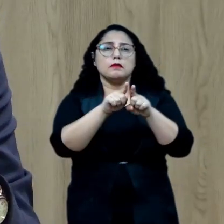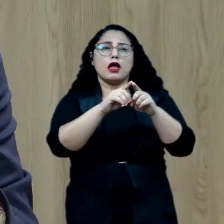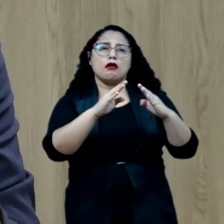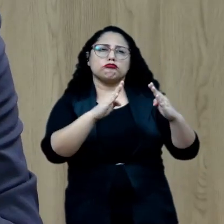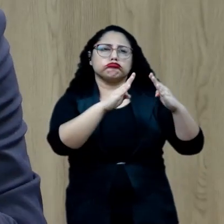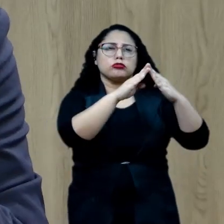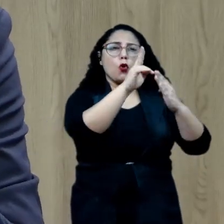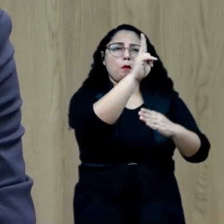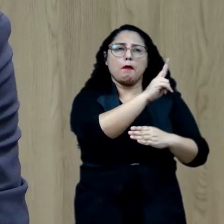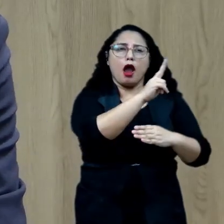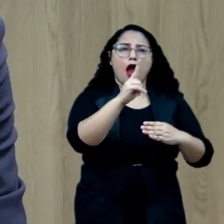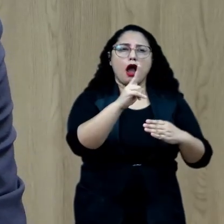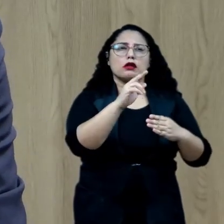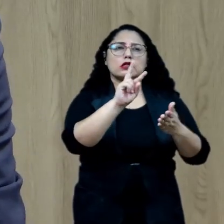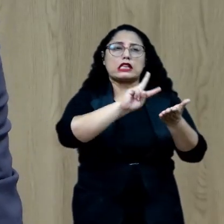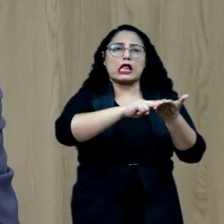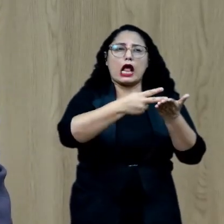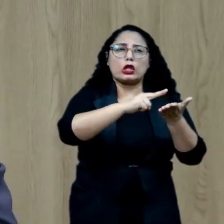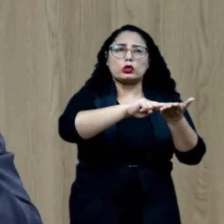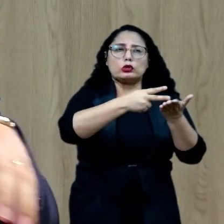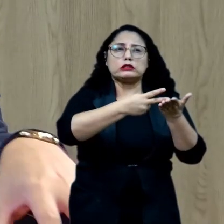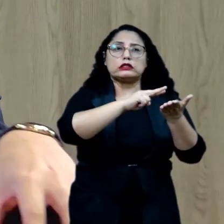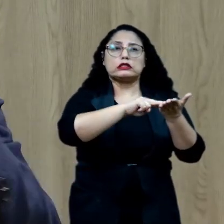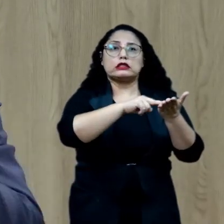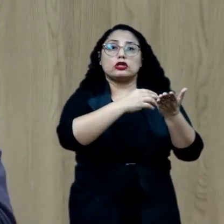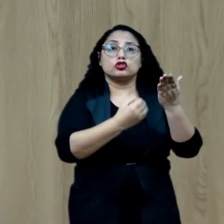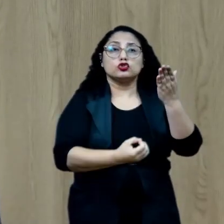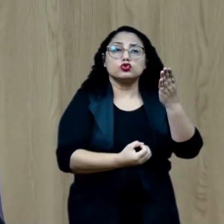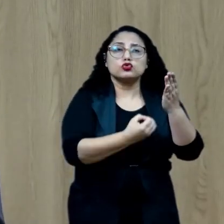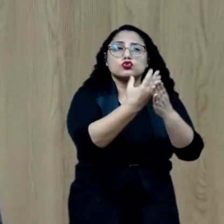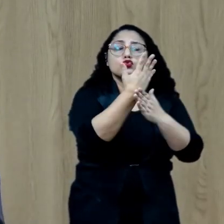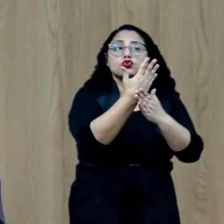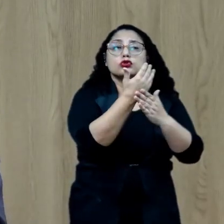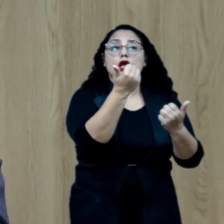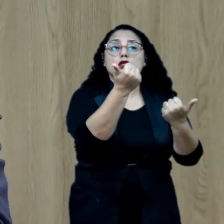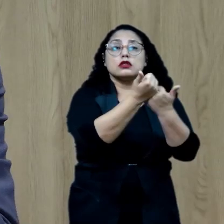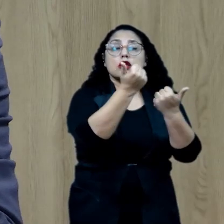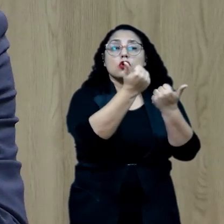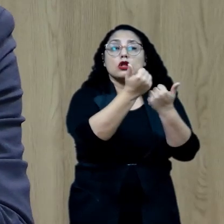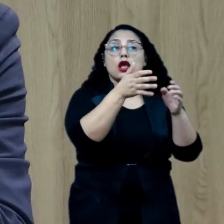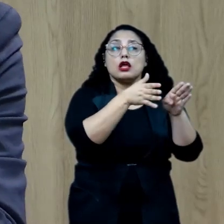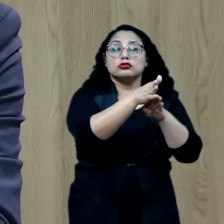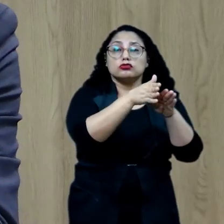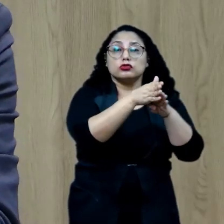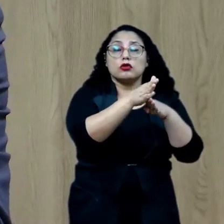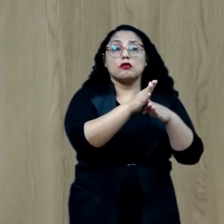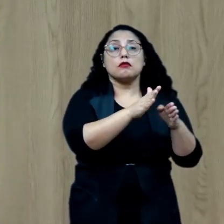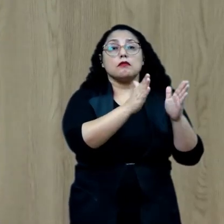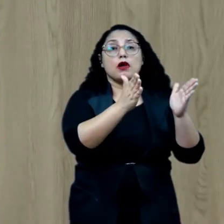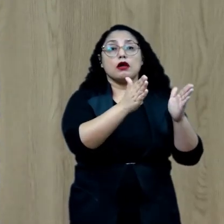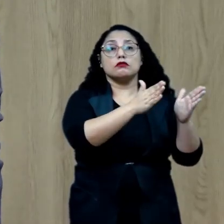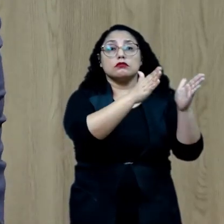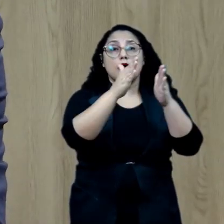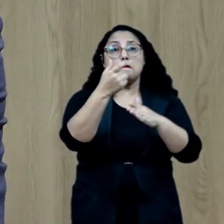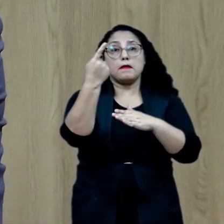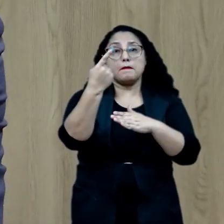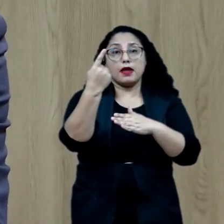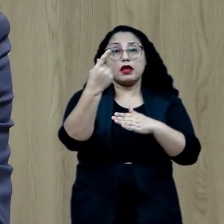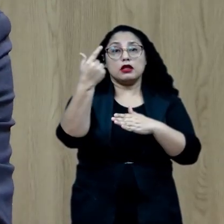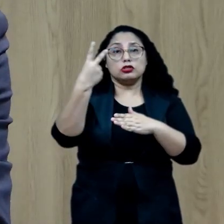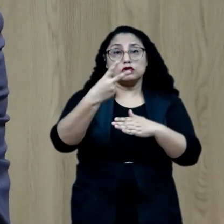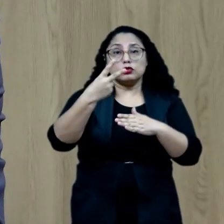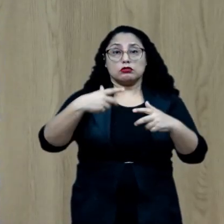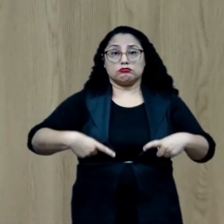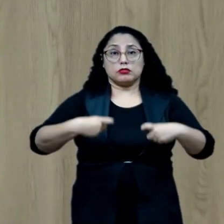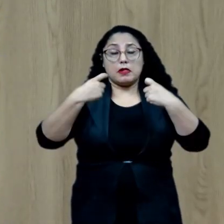né, os padres que faziam traduções, dali surge a assessoria executiva. Só que com a Primeira e Segunda Guerra Mundial, em que